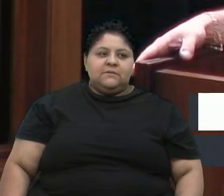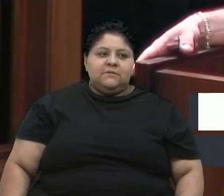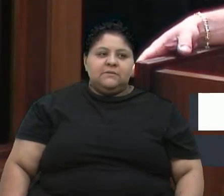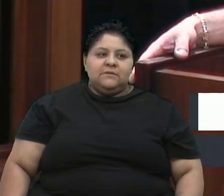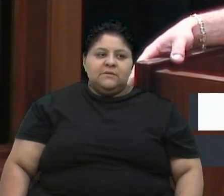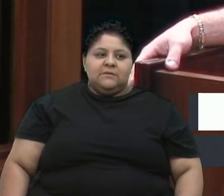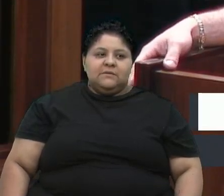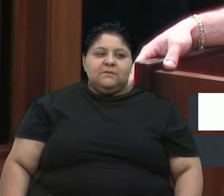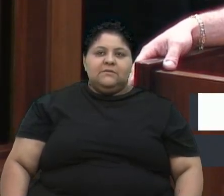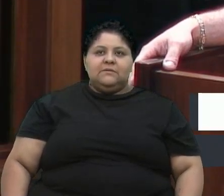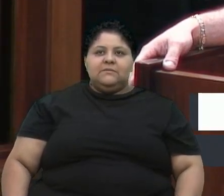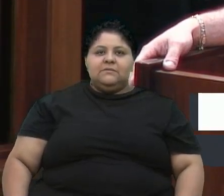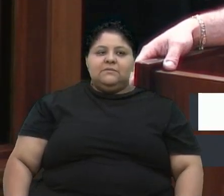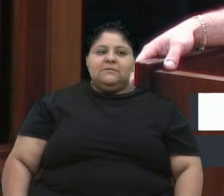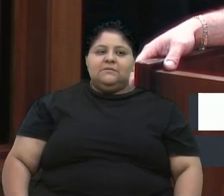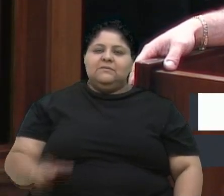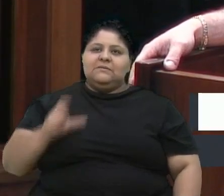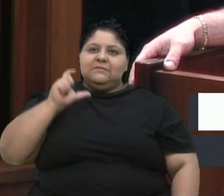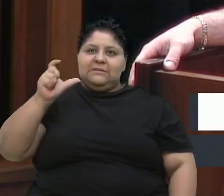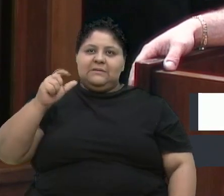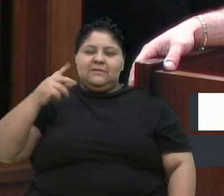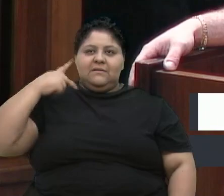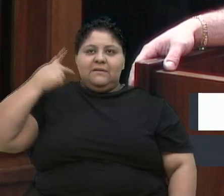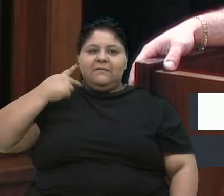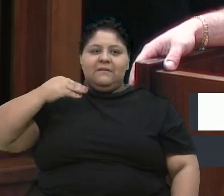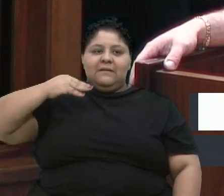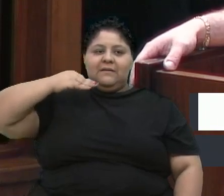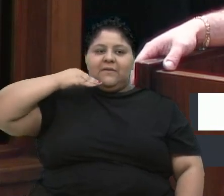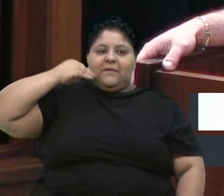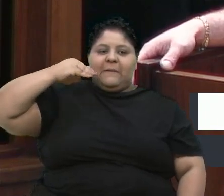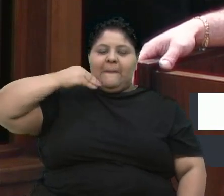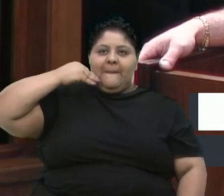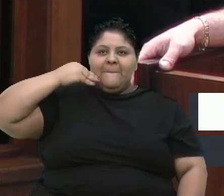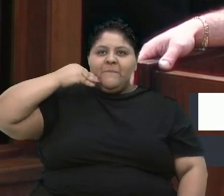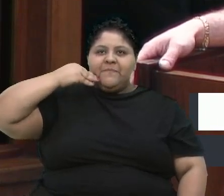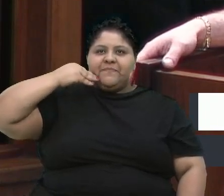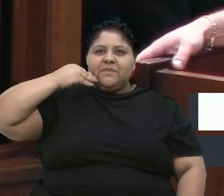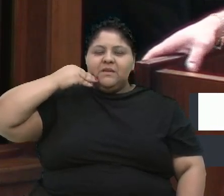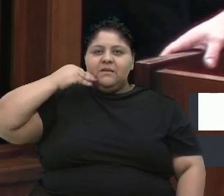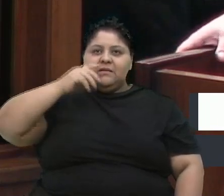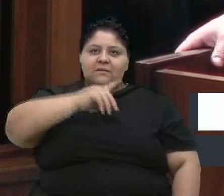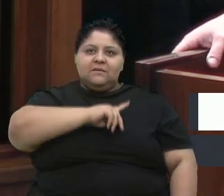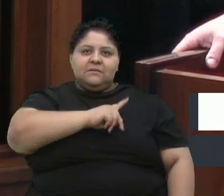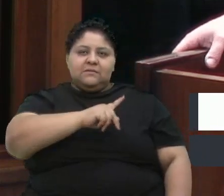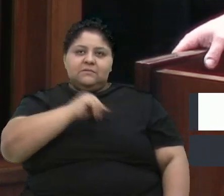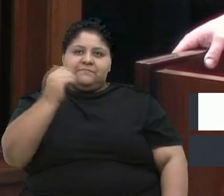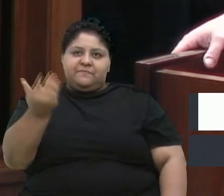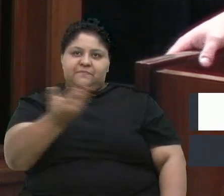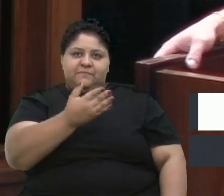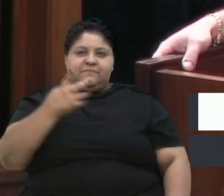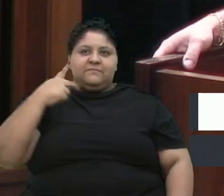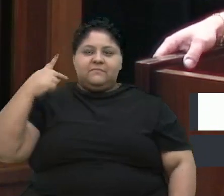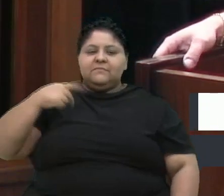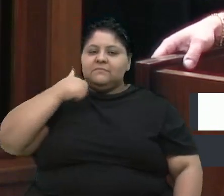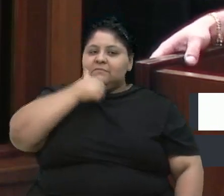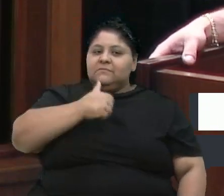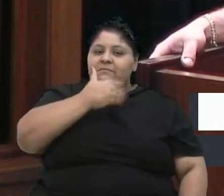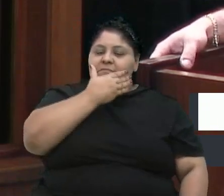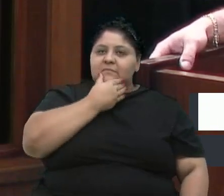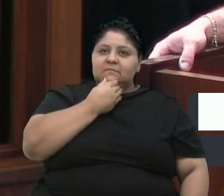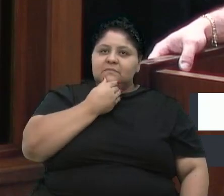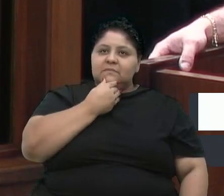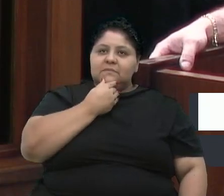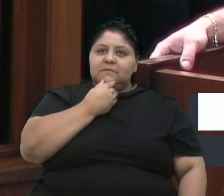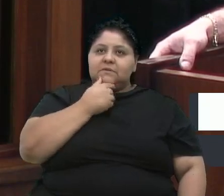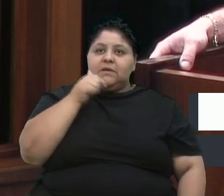Com a palavra, vereador Bortola. Senhor presidente, senhoras e senhores vereadores, a quem nos assiste pela